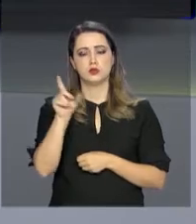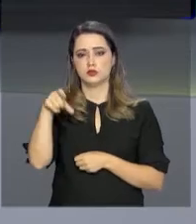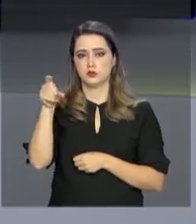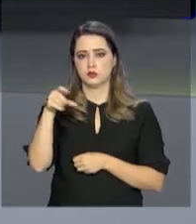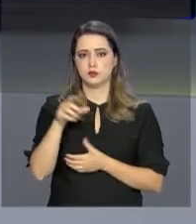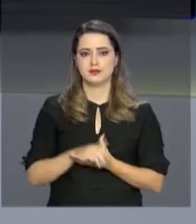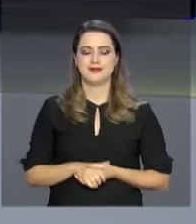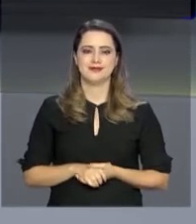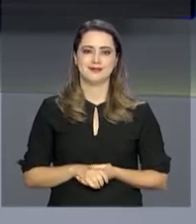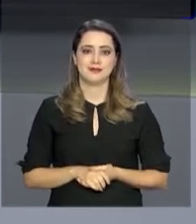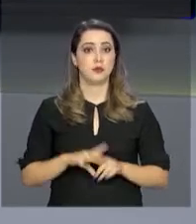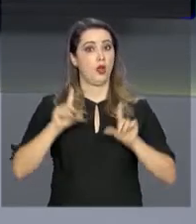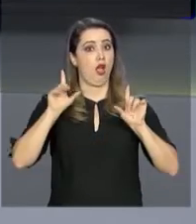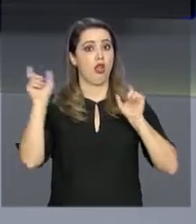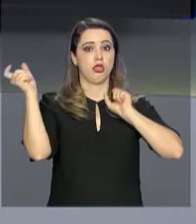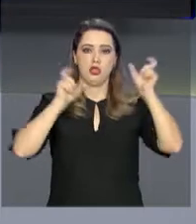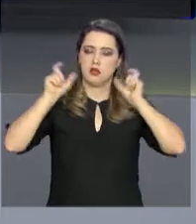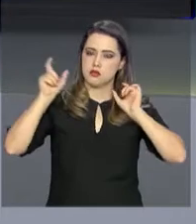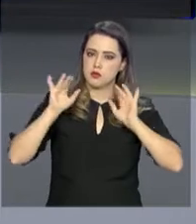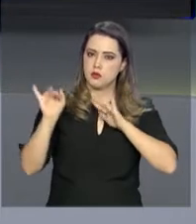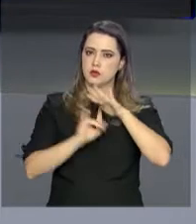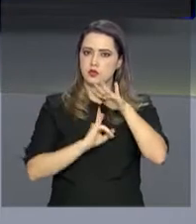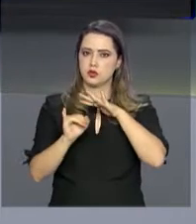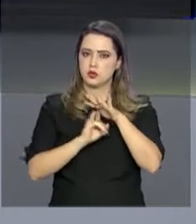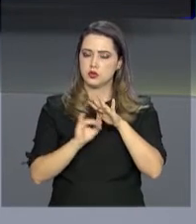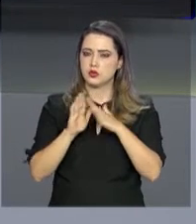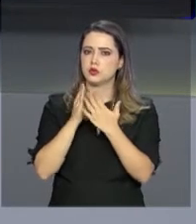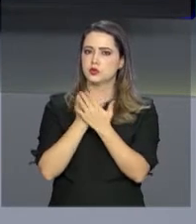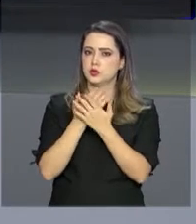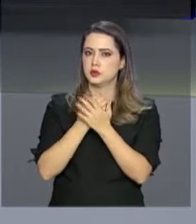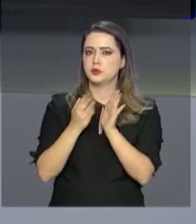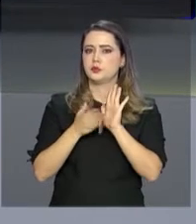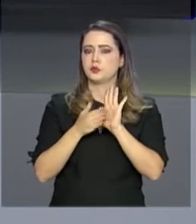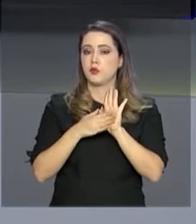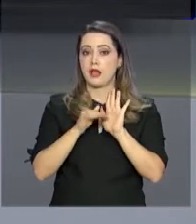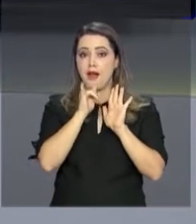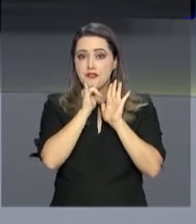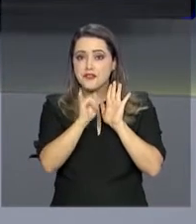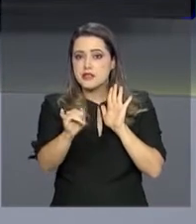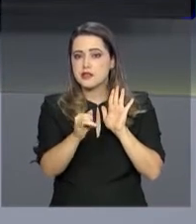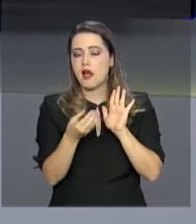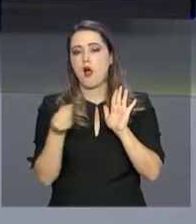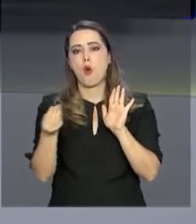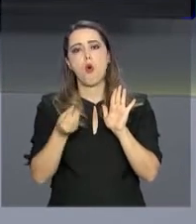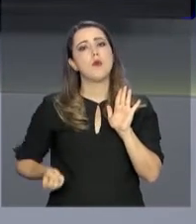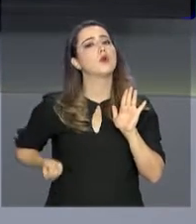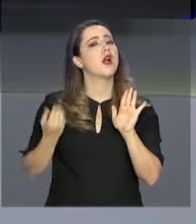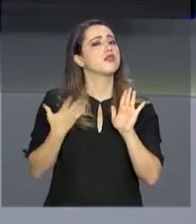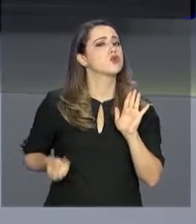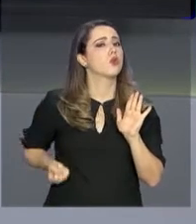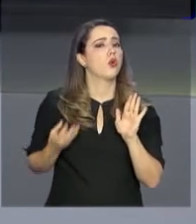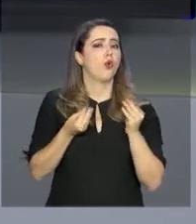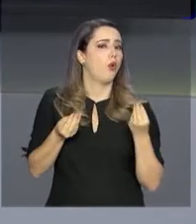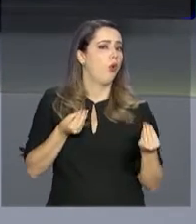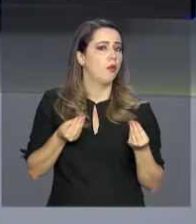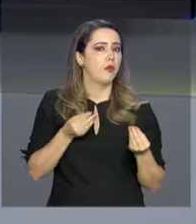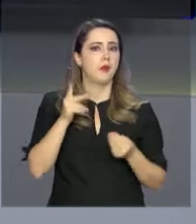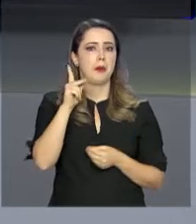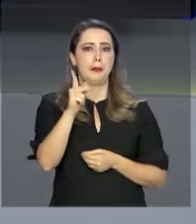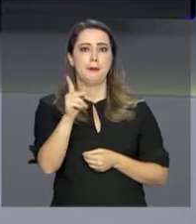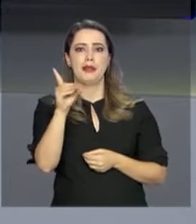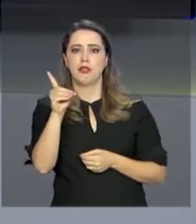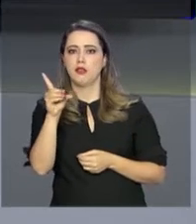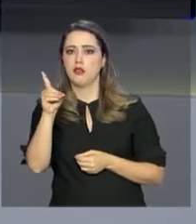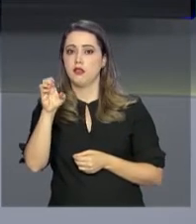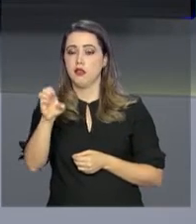e atenção às instituições de ensino devem enviar as prestações de contas dos gastos com o cartão pdf para